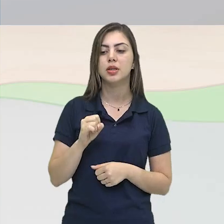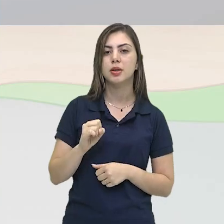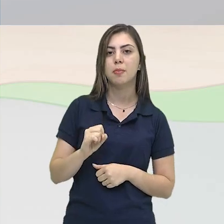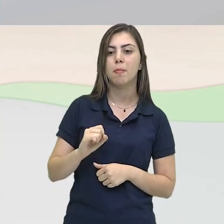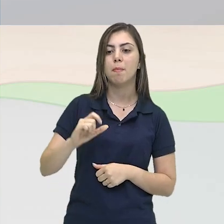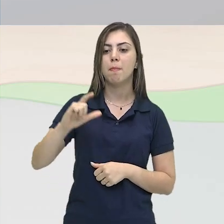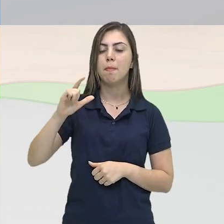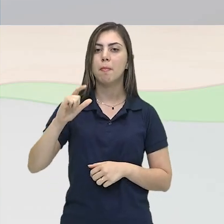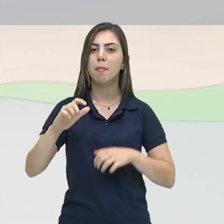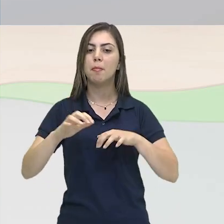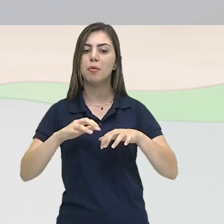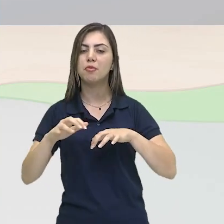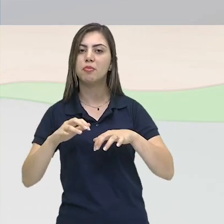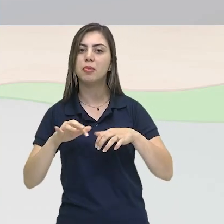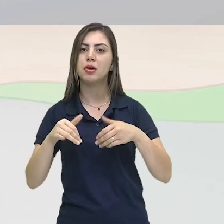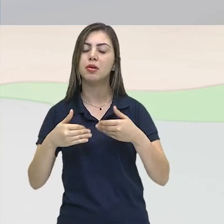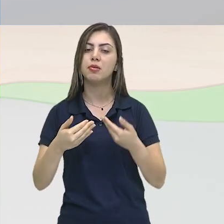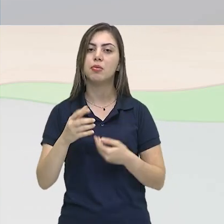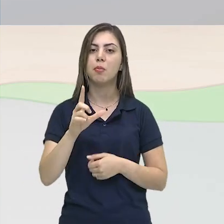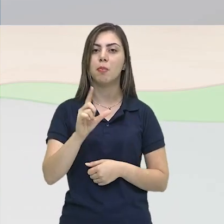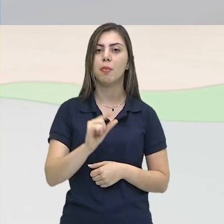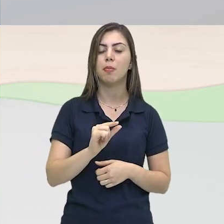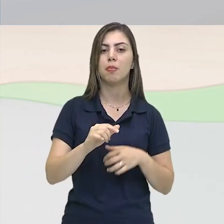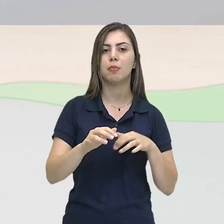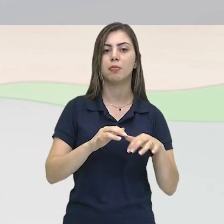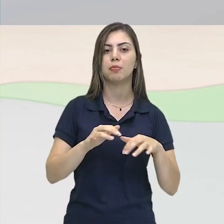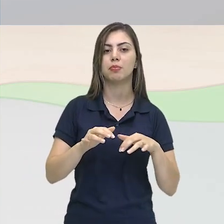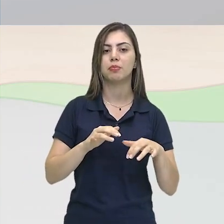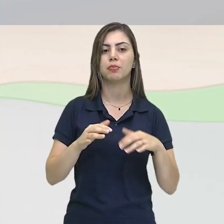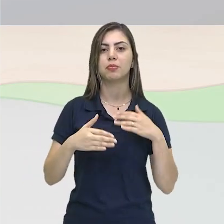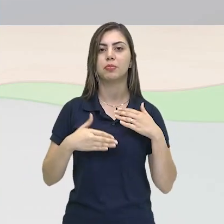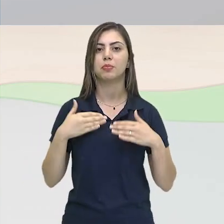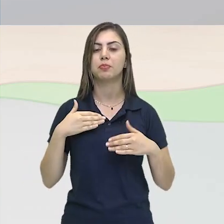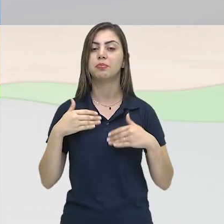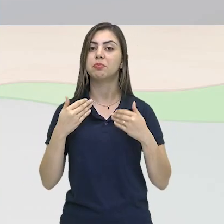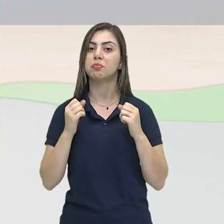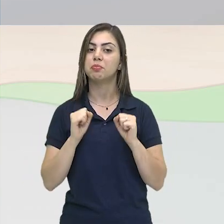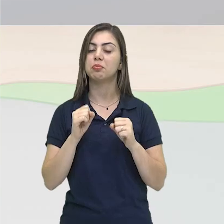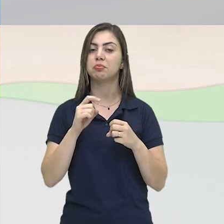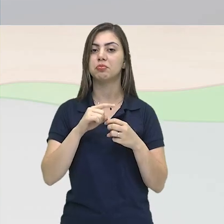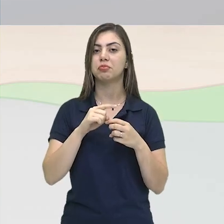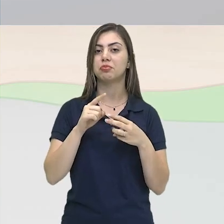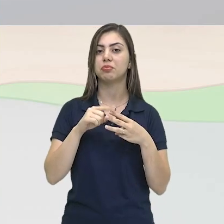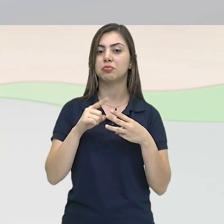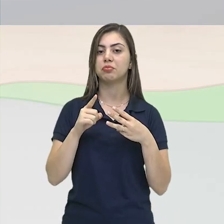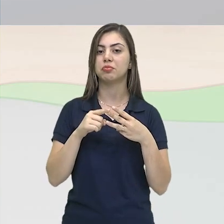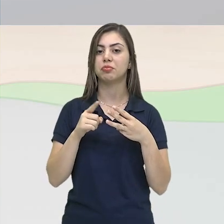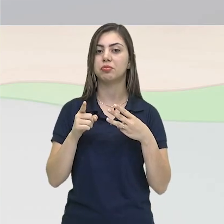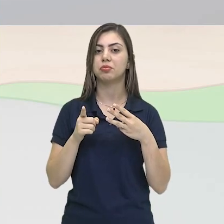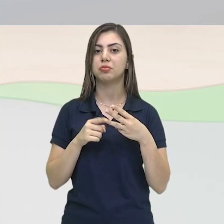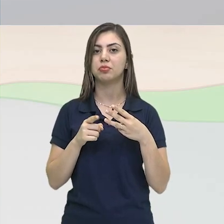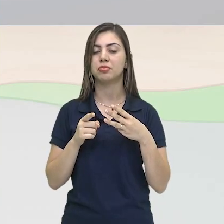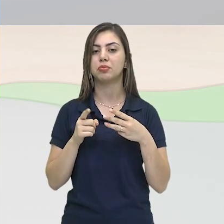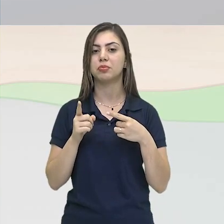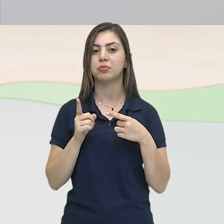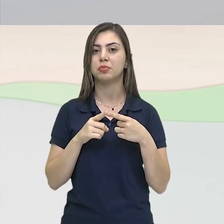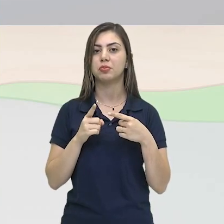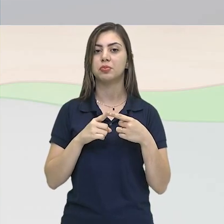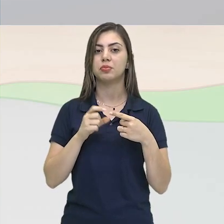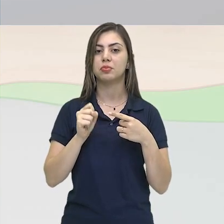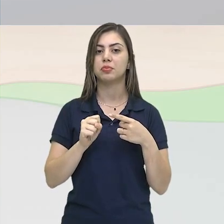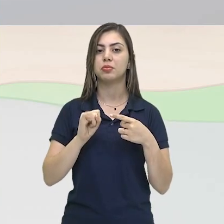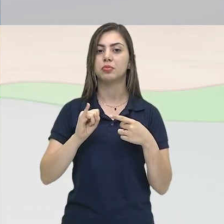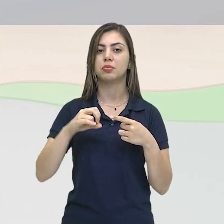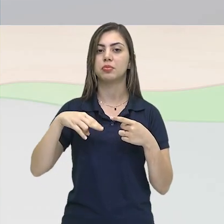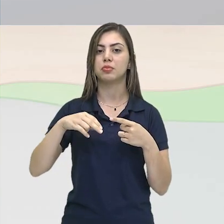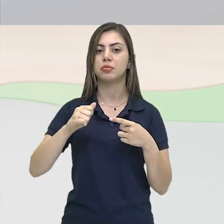pode permitir. E ela pode ser classificada em 3 tipos. Vamos observar. A